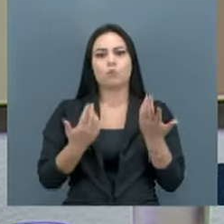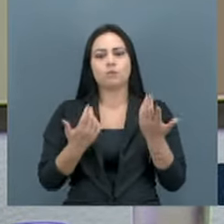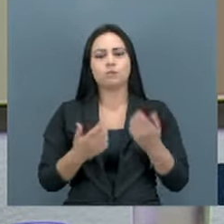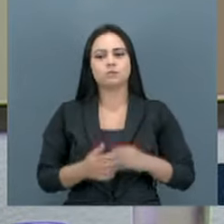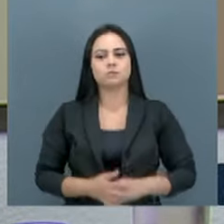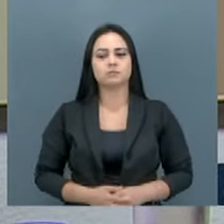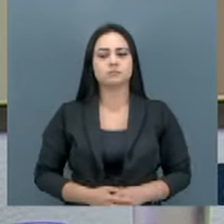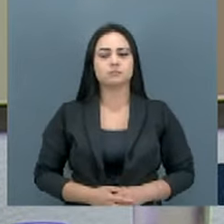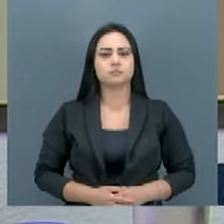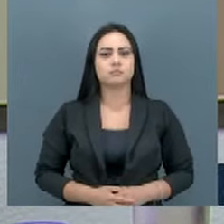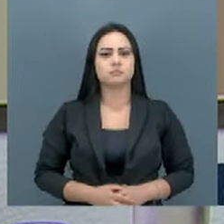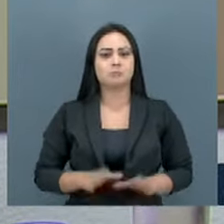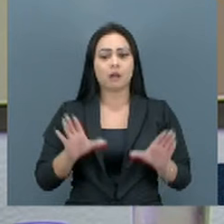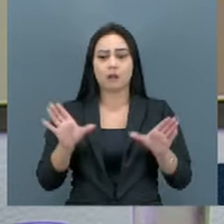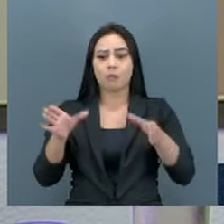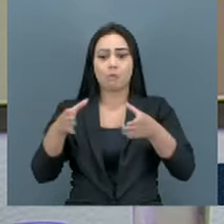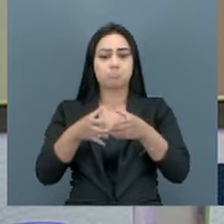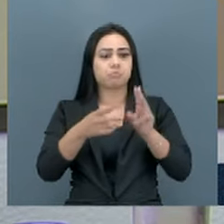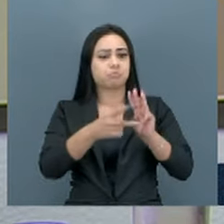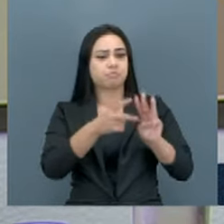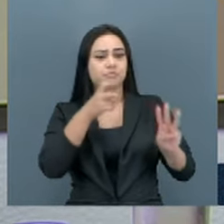para as aldeias.